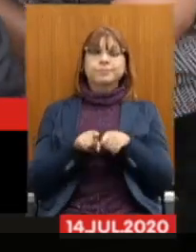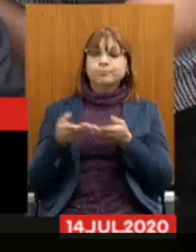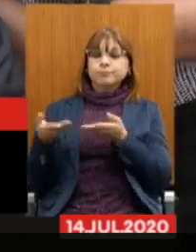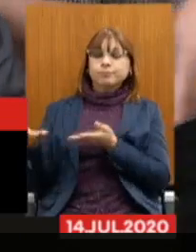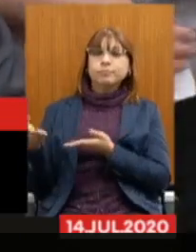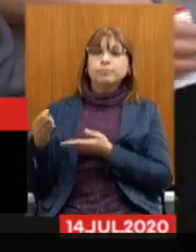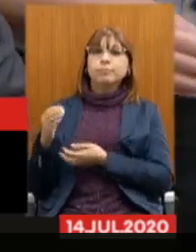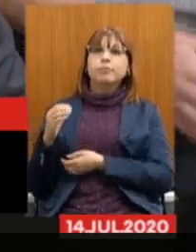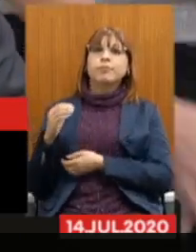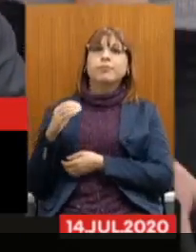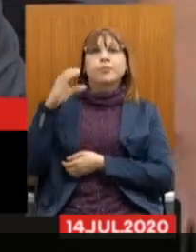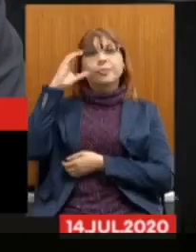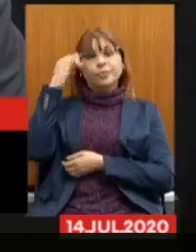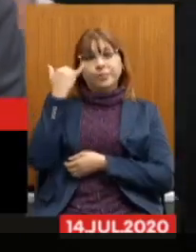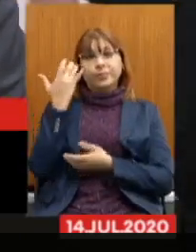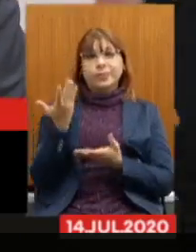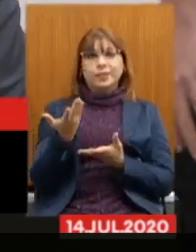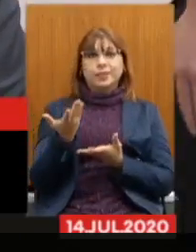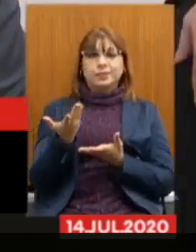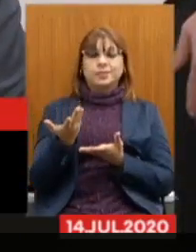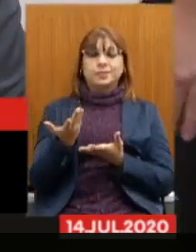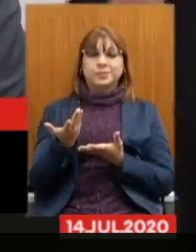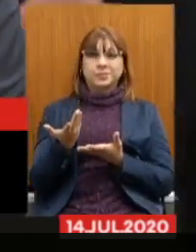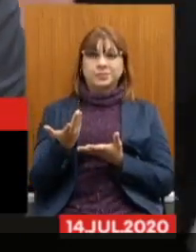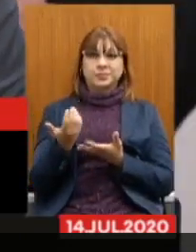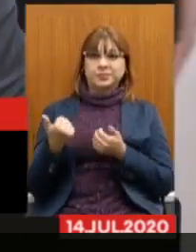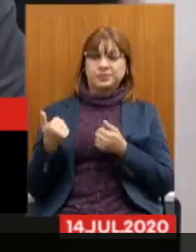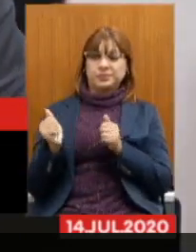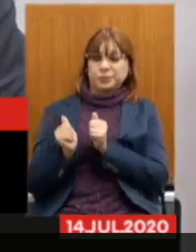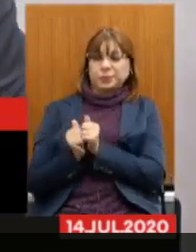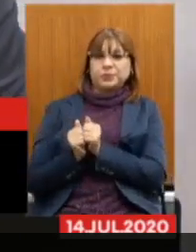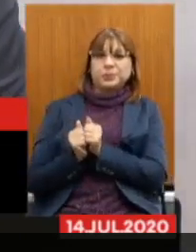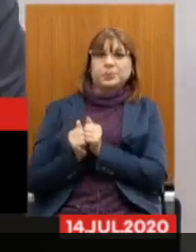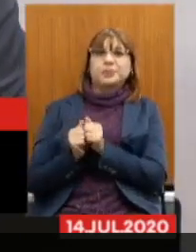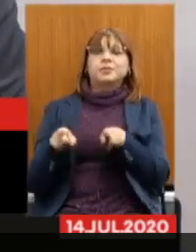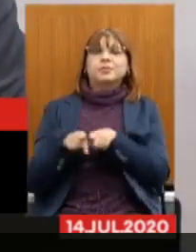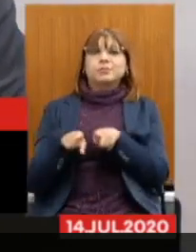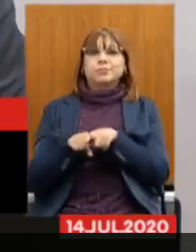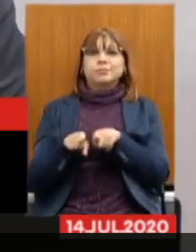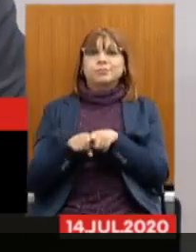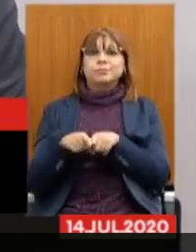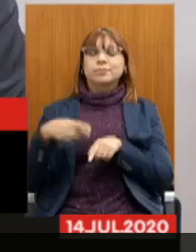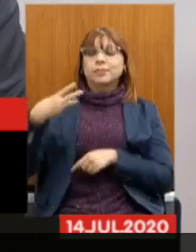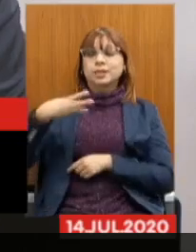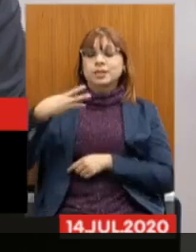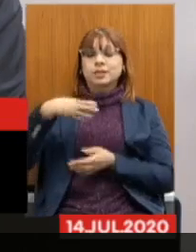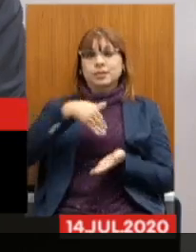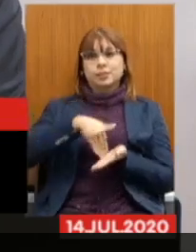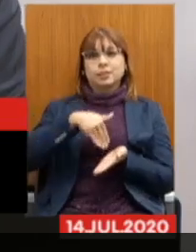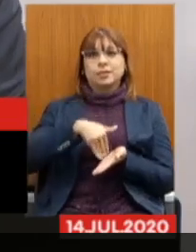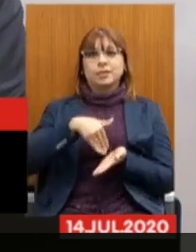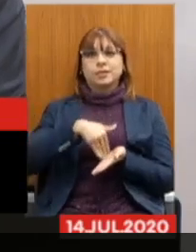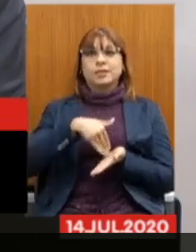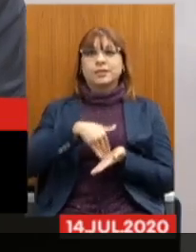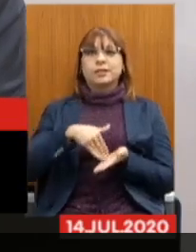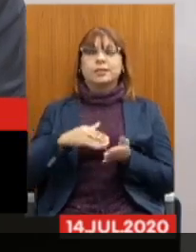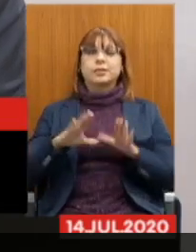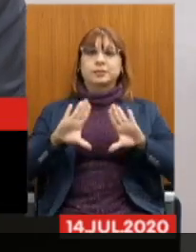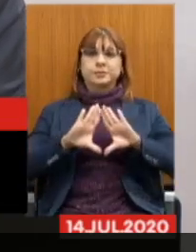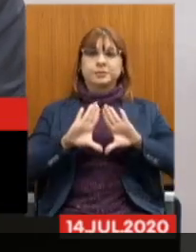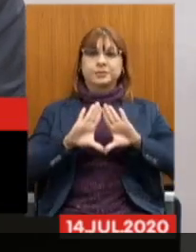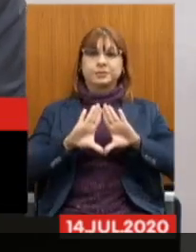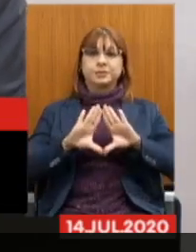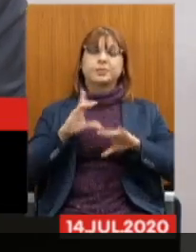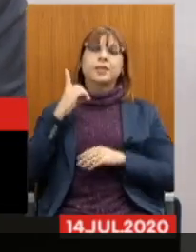nosso lado em plenário. Registrando ainda a presença do terceiro secretário da Assembleia, deputado